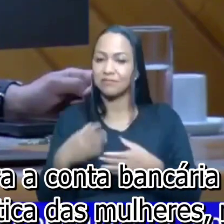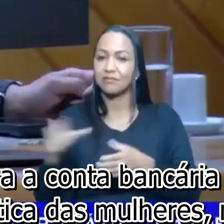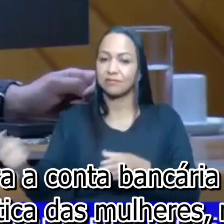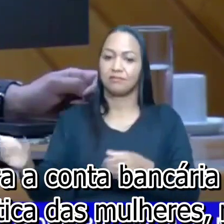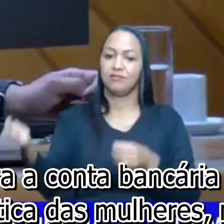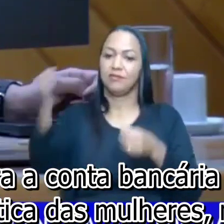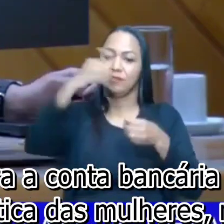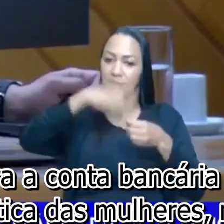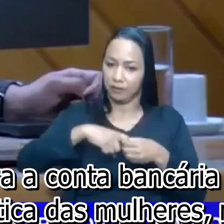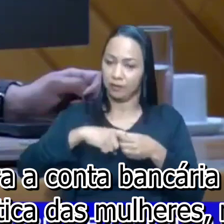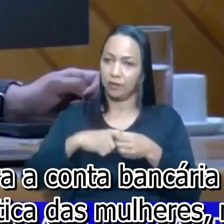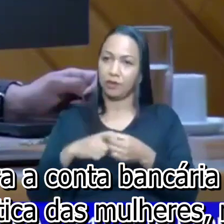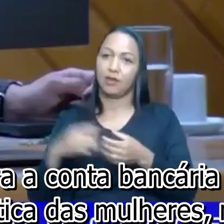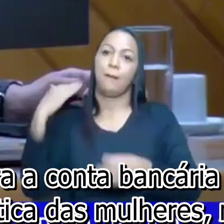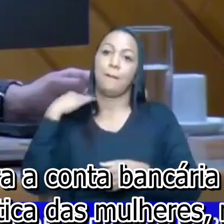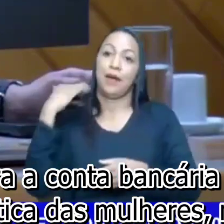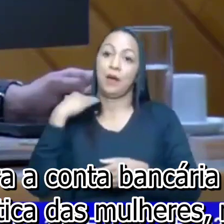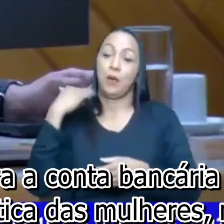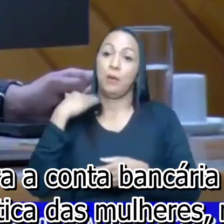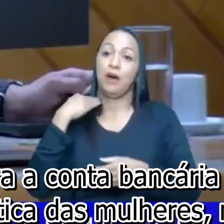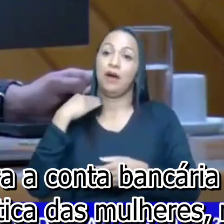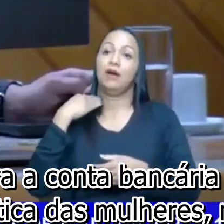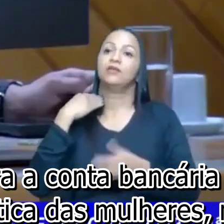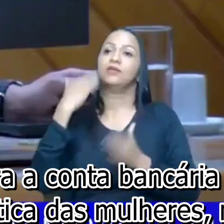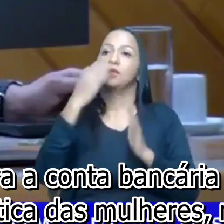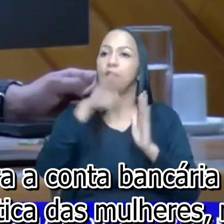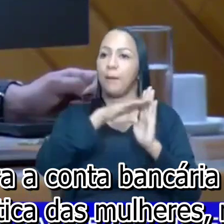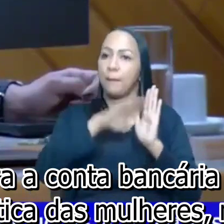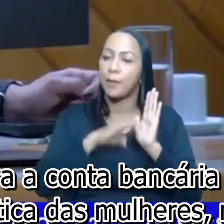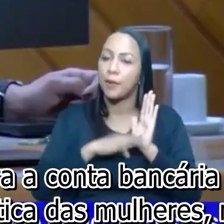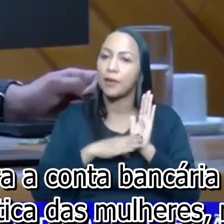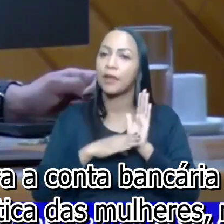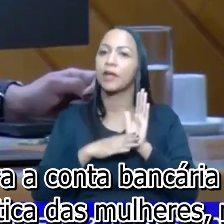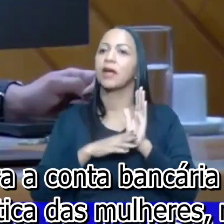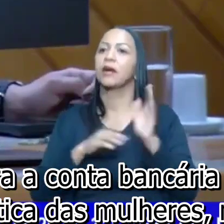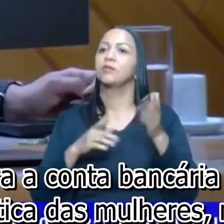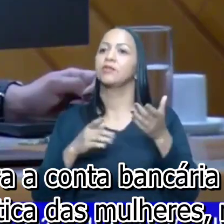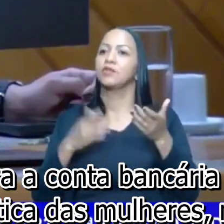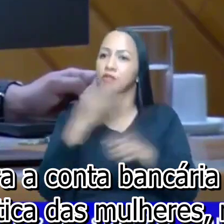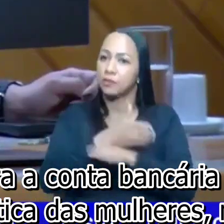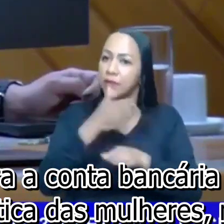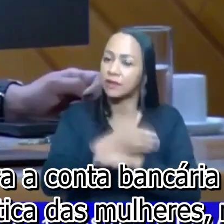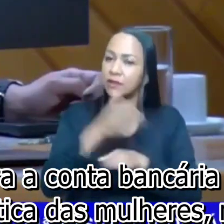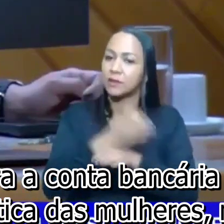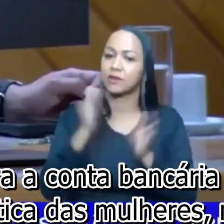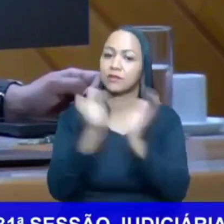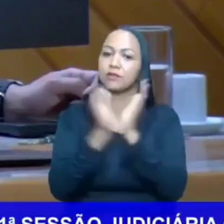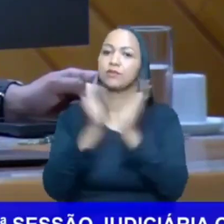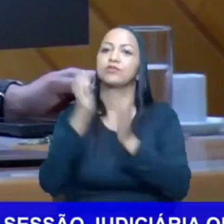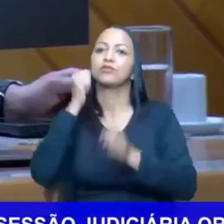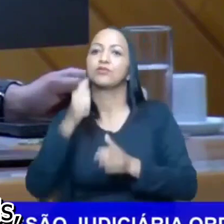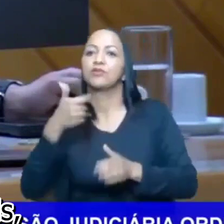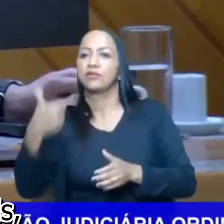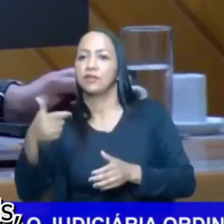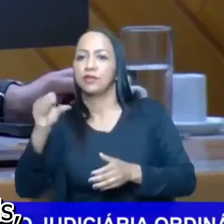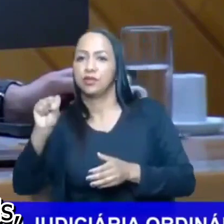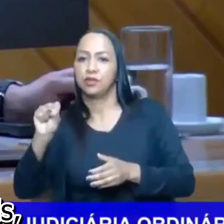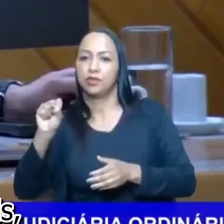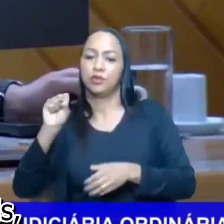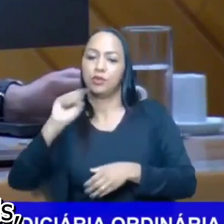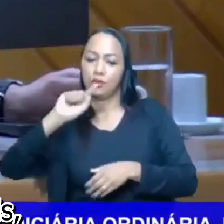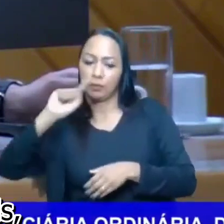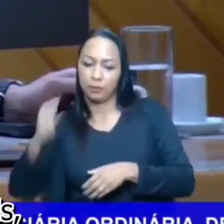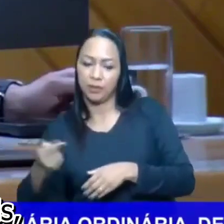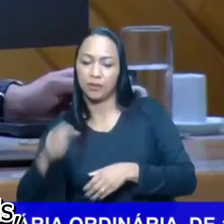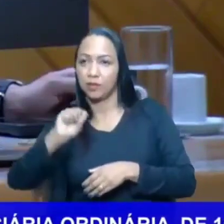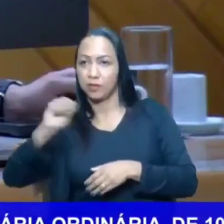transferência para a conta bancária destinada aos programas de promoção e participação política das mulheres, no valor de R$